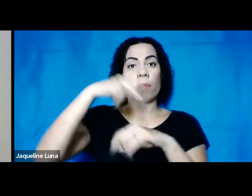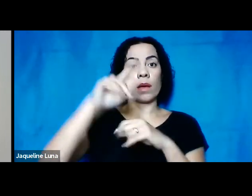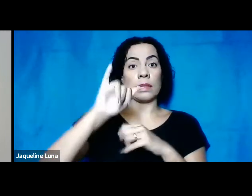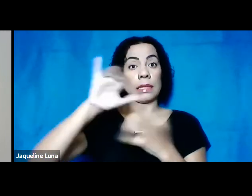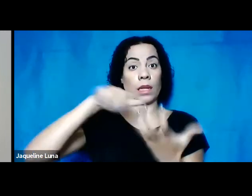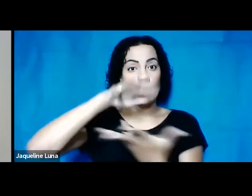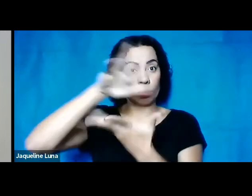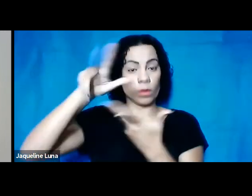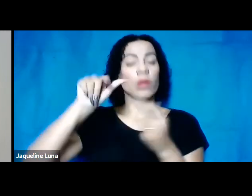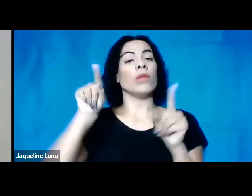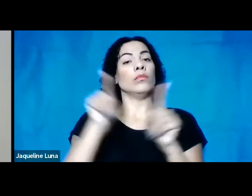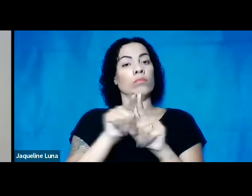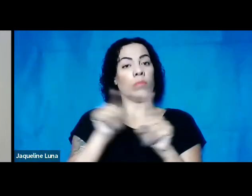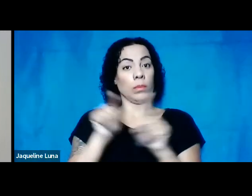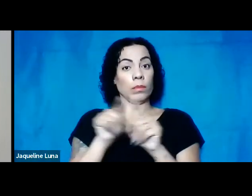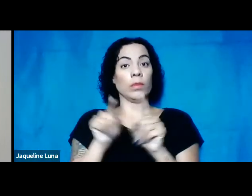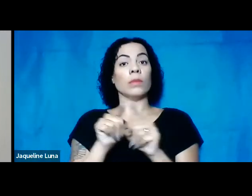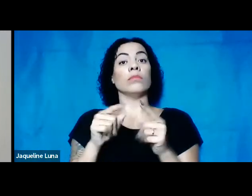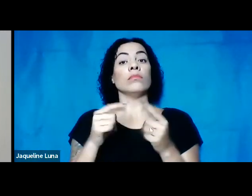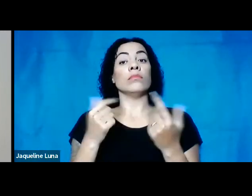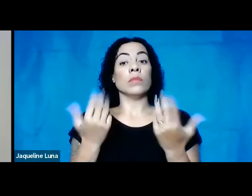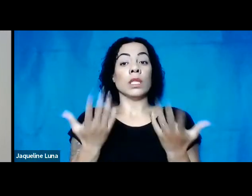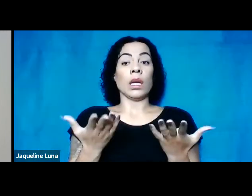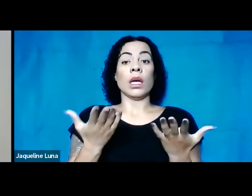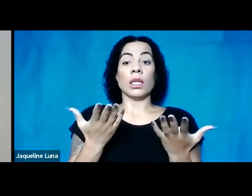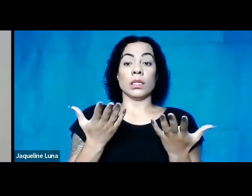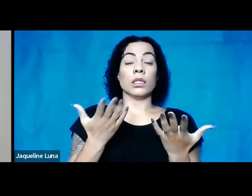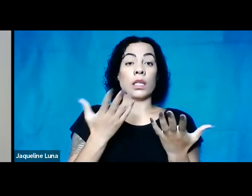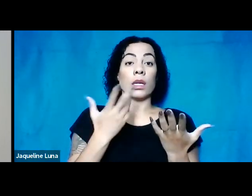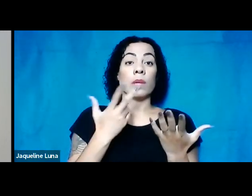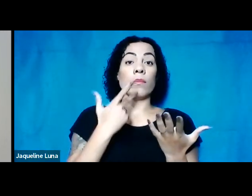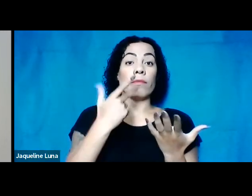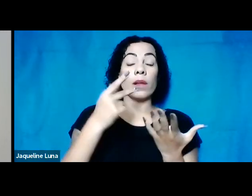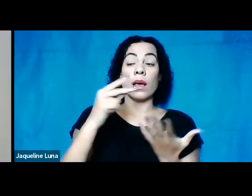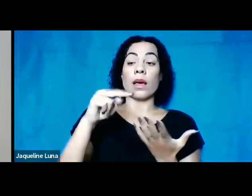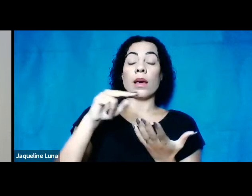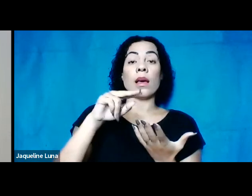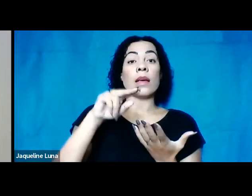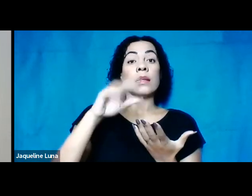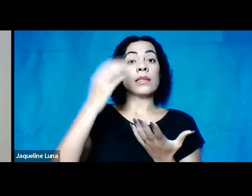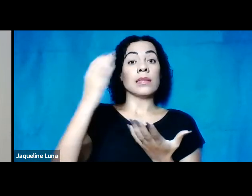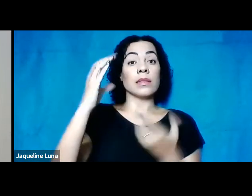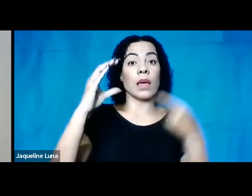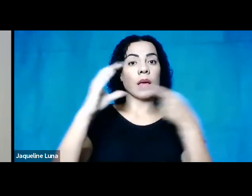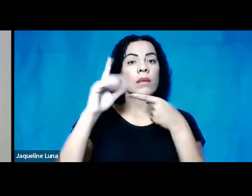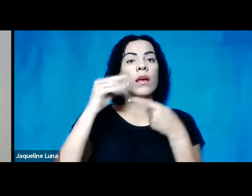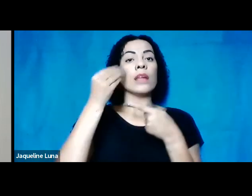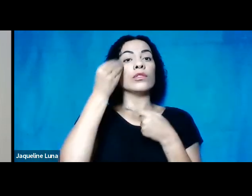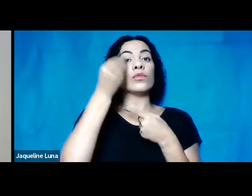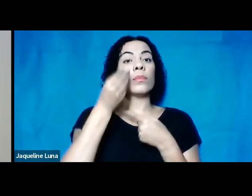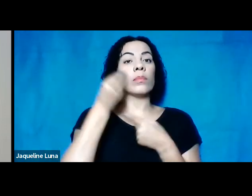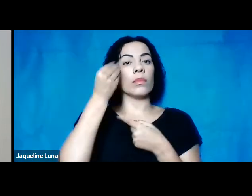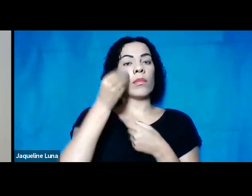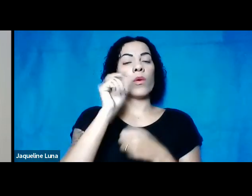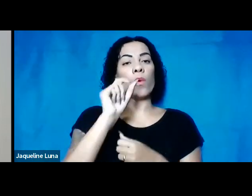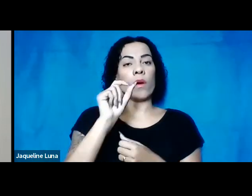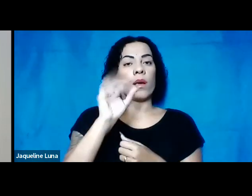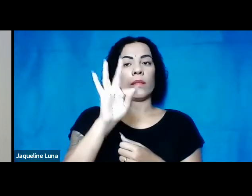isso. E assim, vou falar do Universciência como uma experiência em que a TVE entrou como